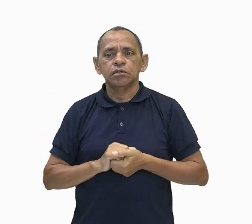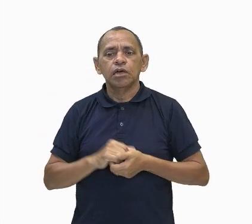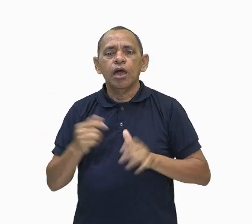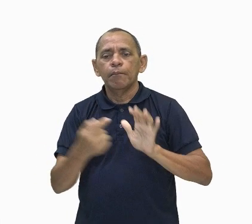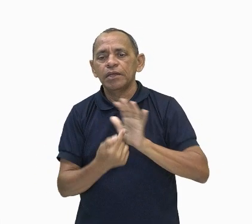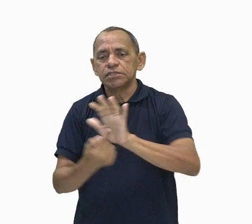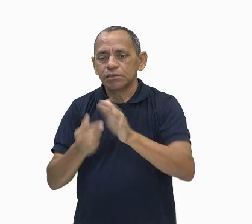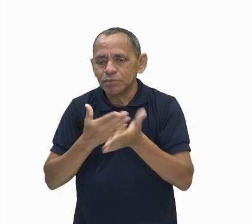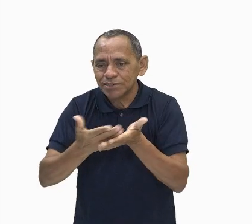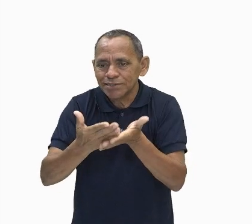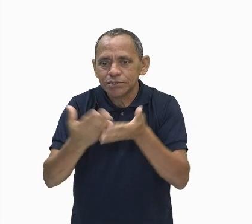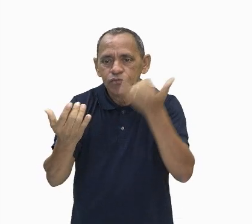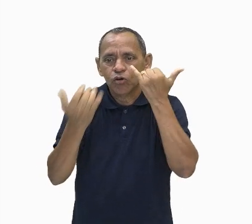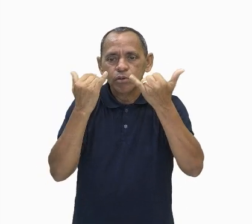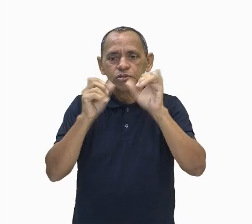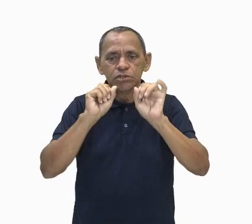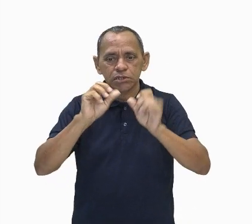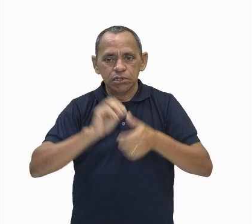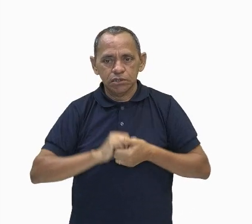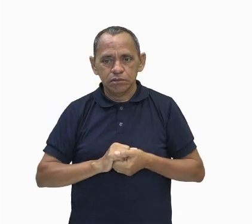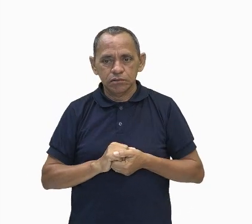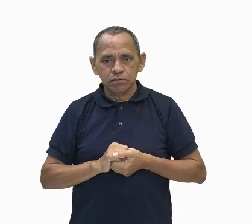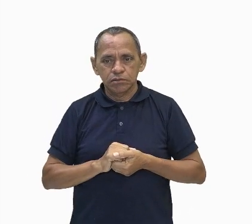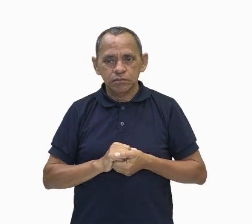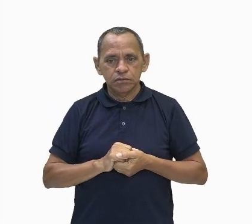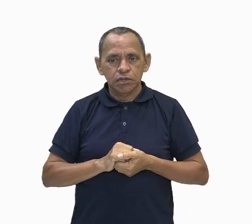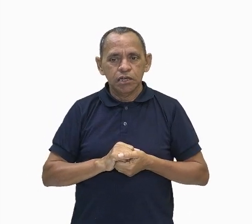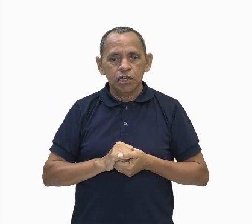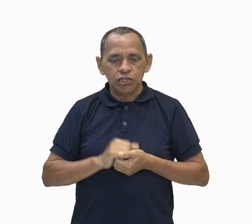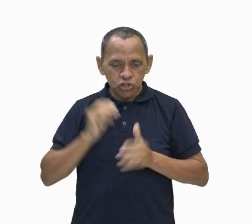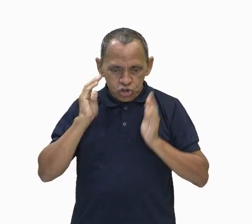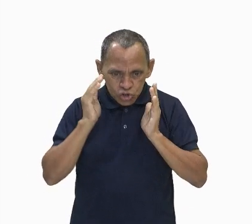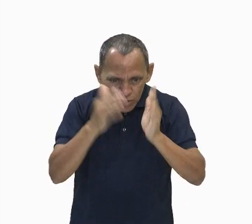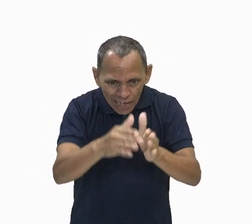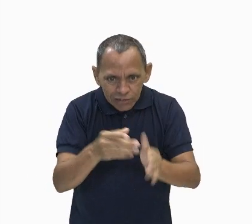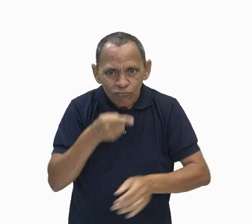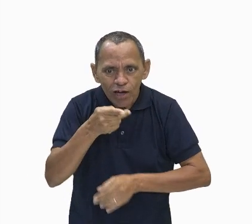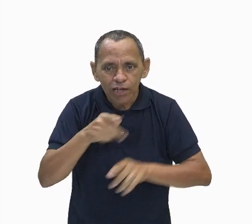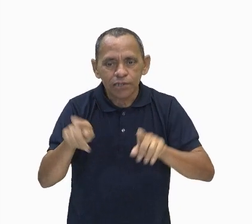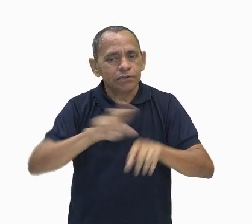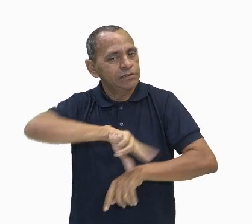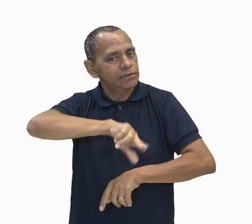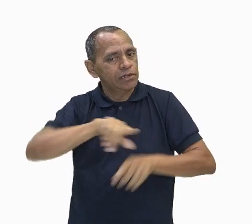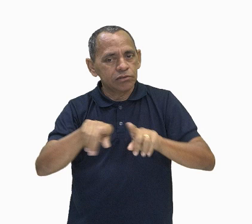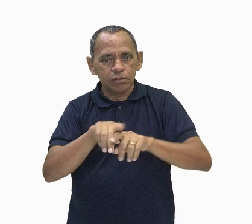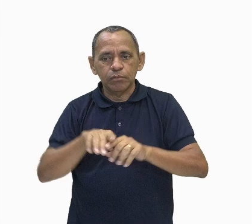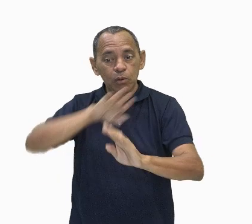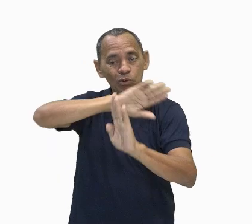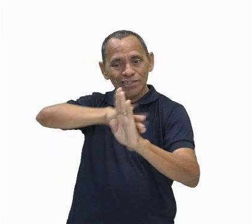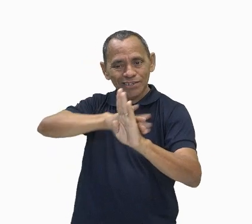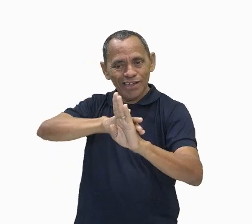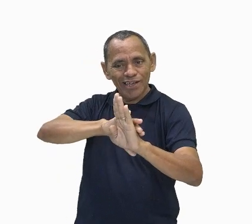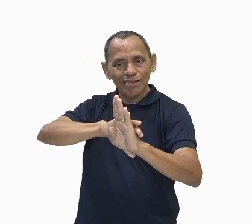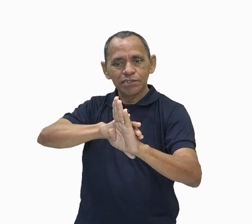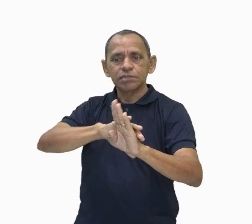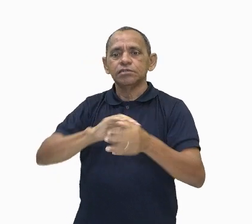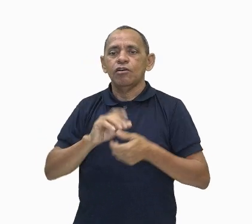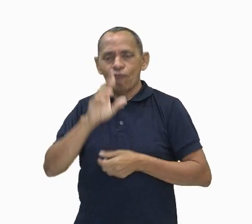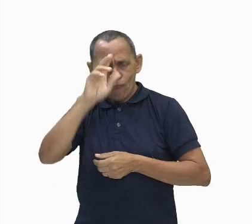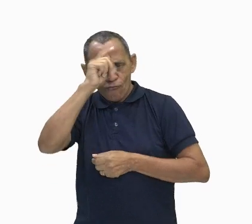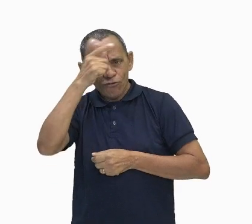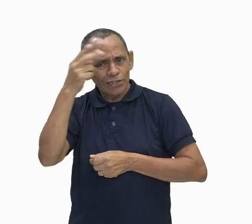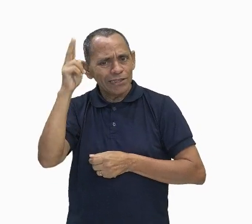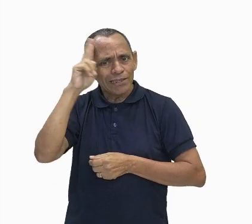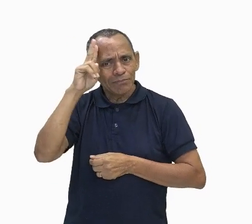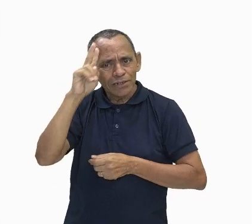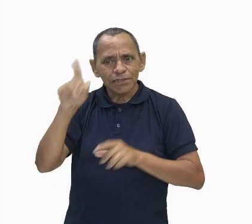partir das informações. Então, mesmo que ele não diga isso diretamente, a gente pensa que tem essa emoção forte, né? A lembrança. E pela